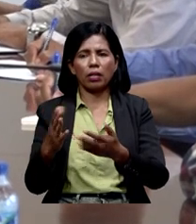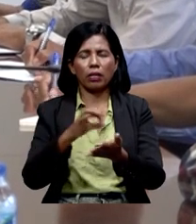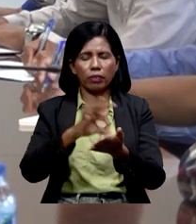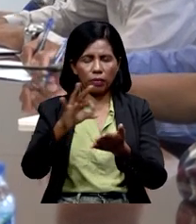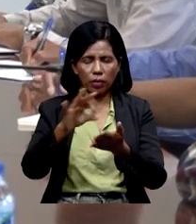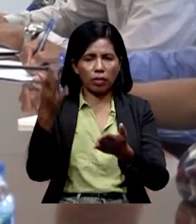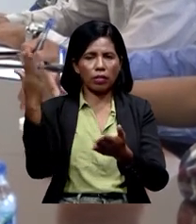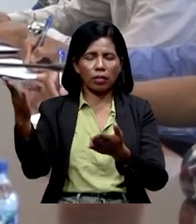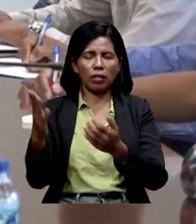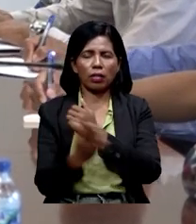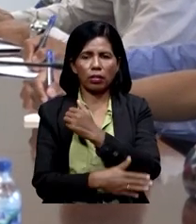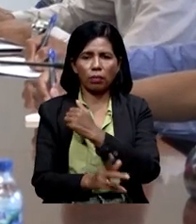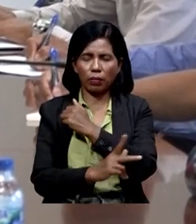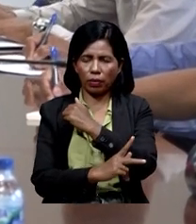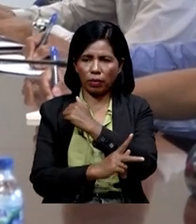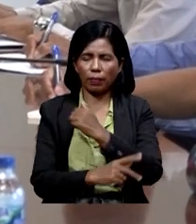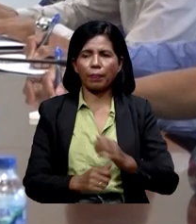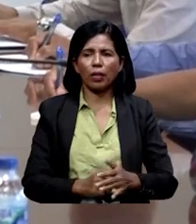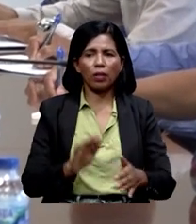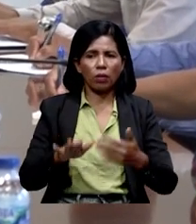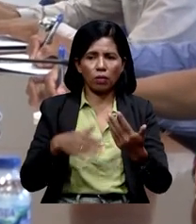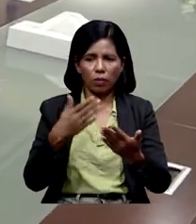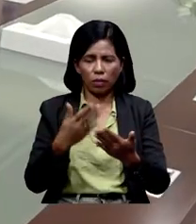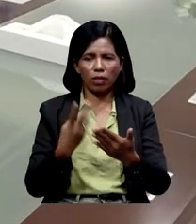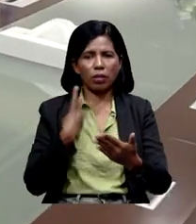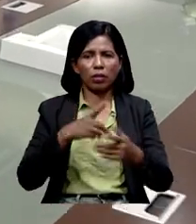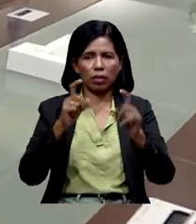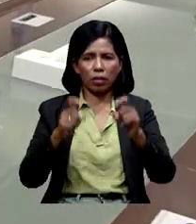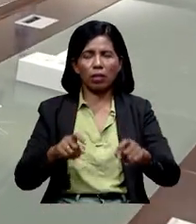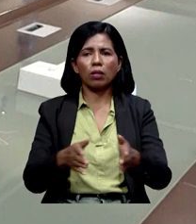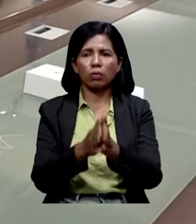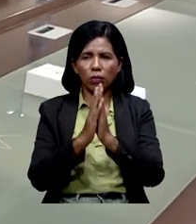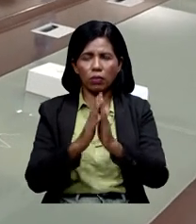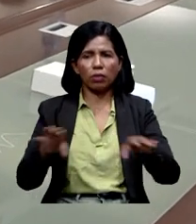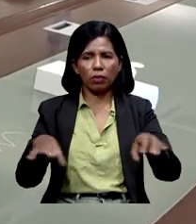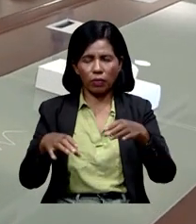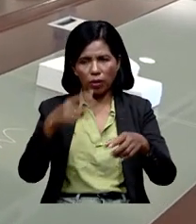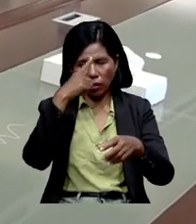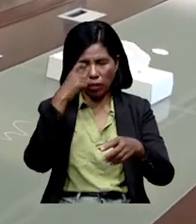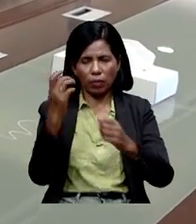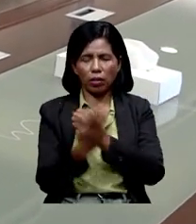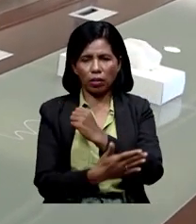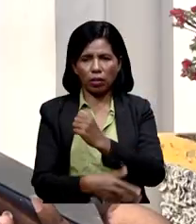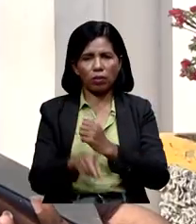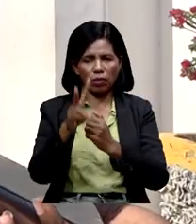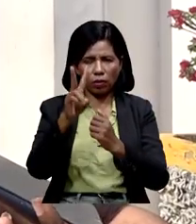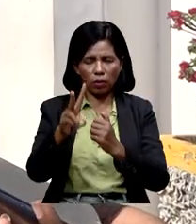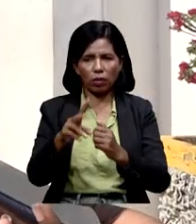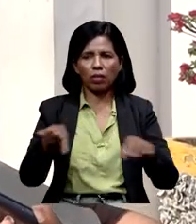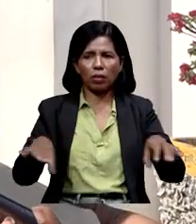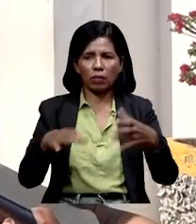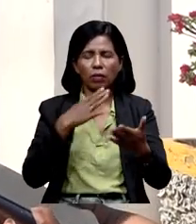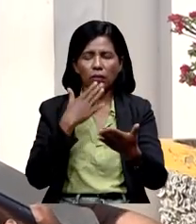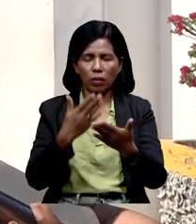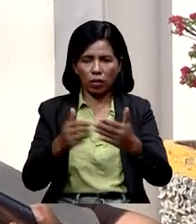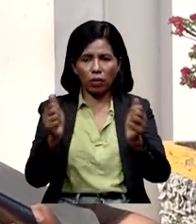fase prática ninguém em Portugal. E o atirane roto e tem que a coordenação ro também é país rua, tem que a cooperação ida